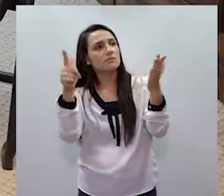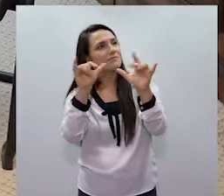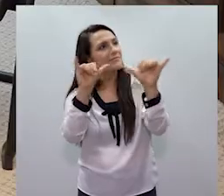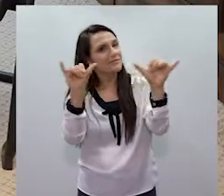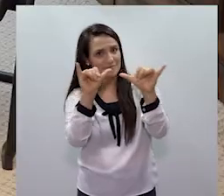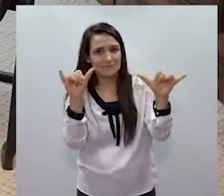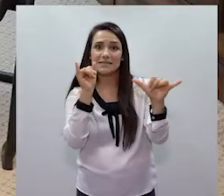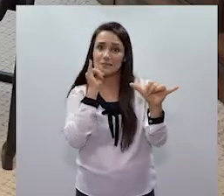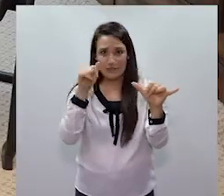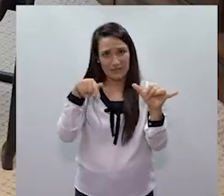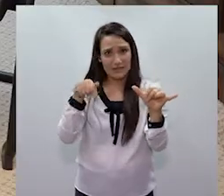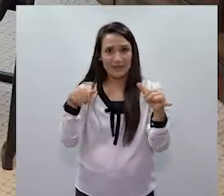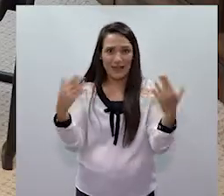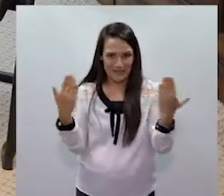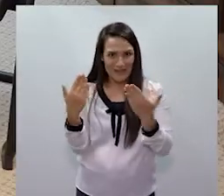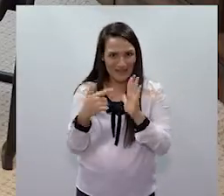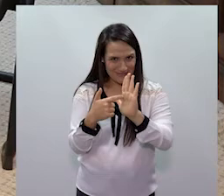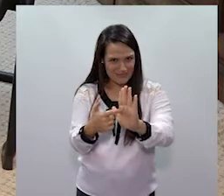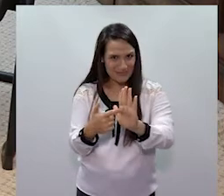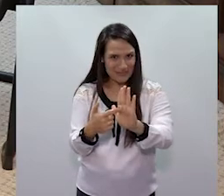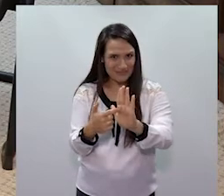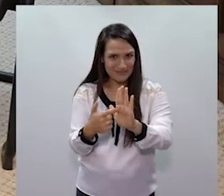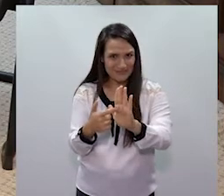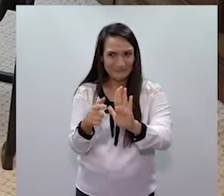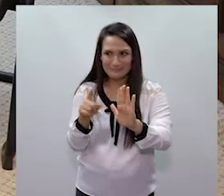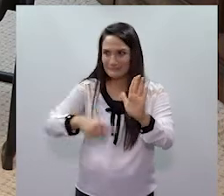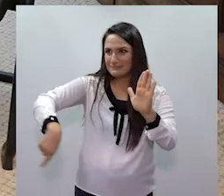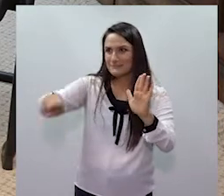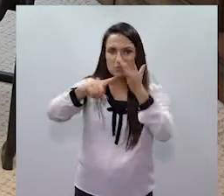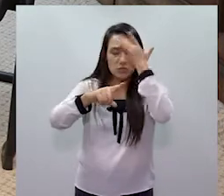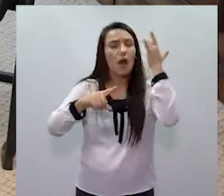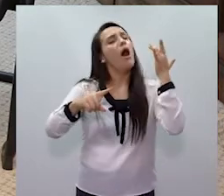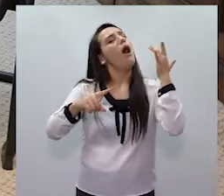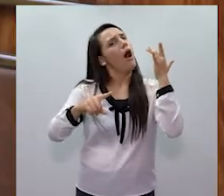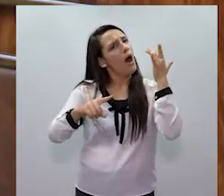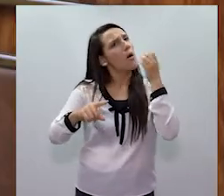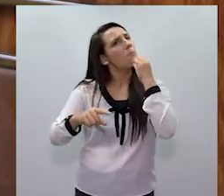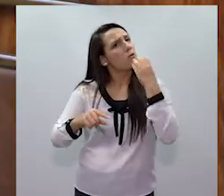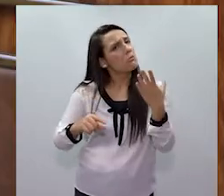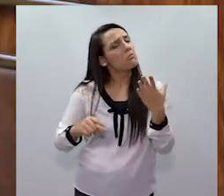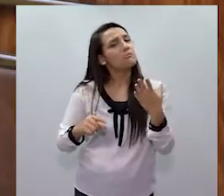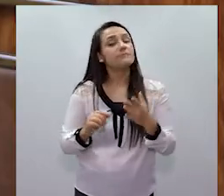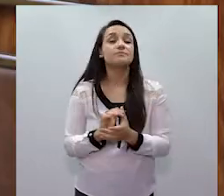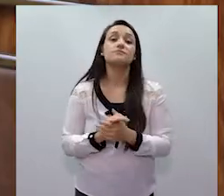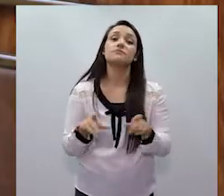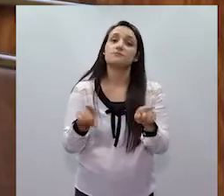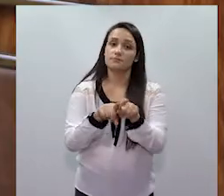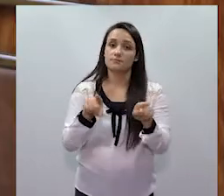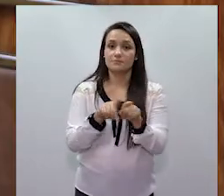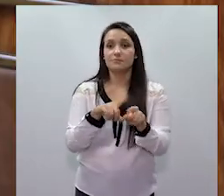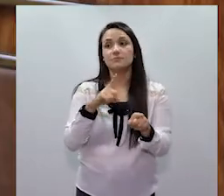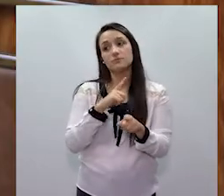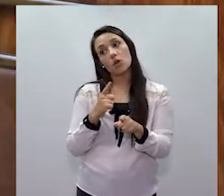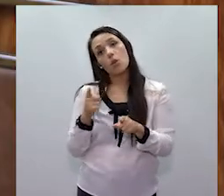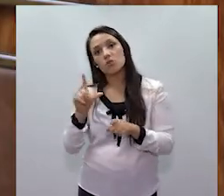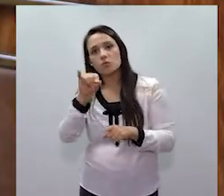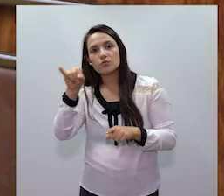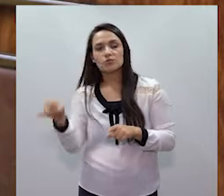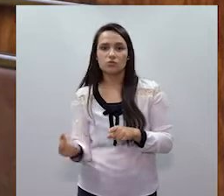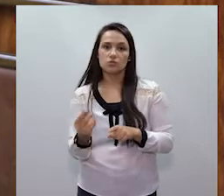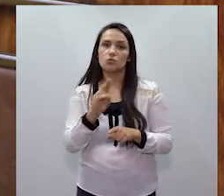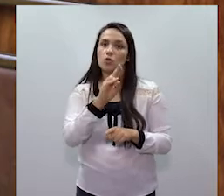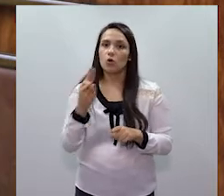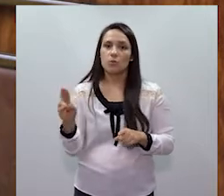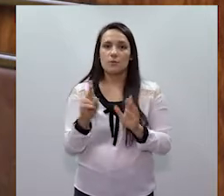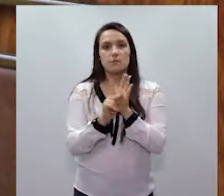inclusive como essa, né, que ajudam muito a levar informação para a população. Depois, nós temos uma outra possibilidade, que é a